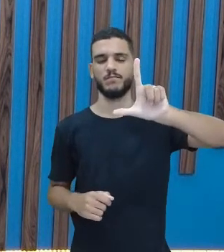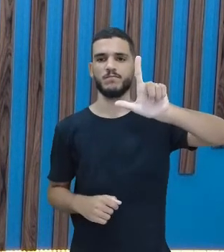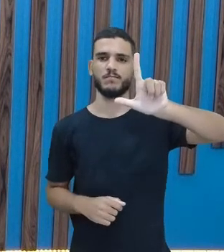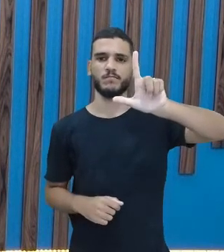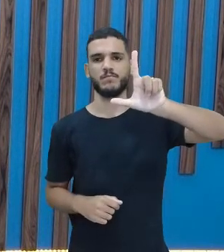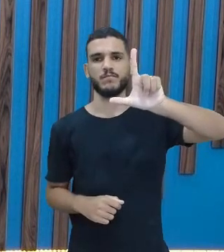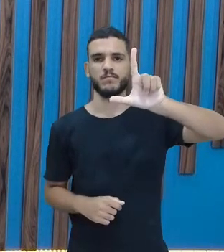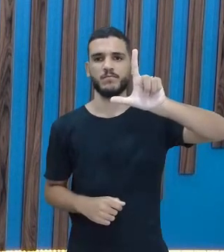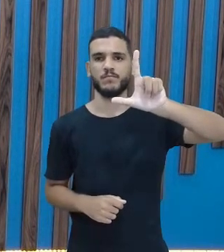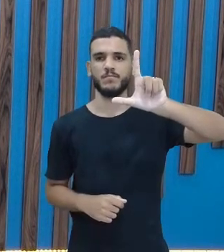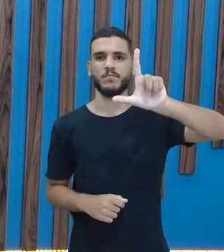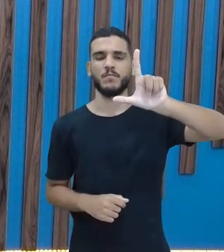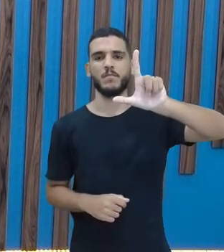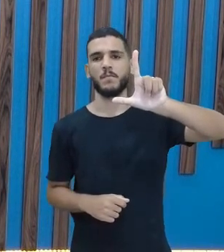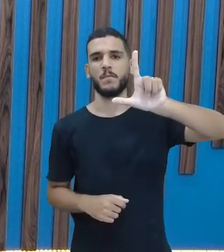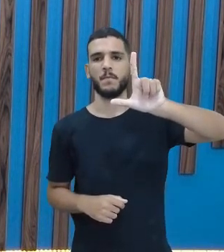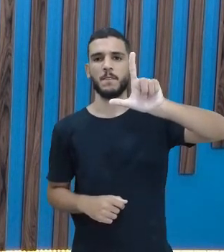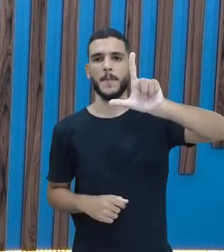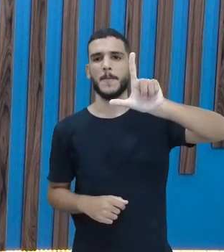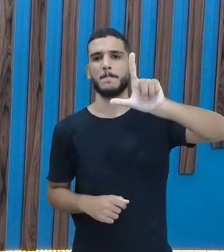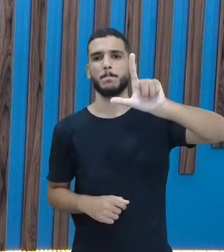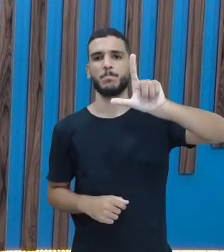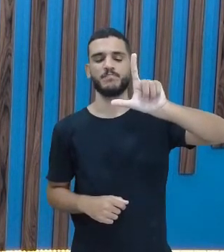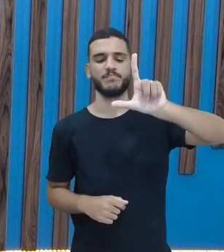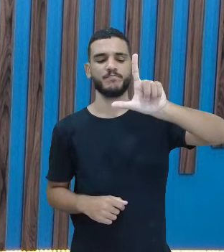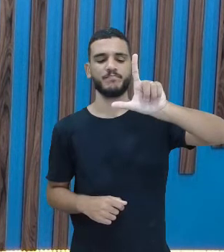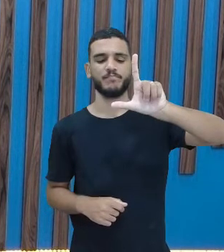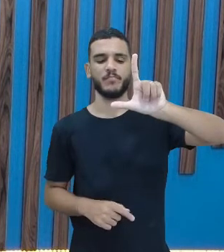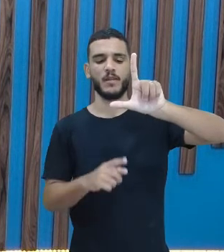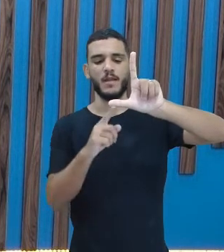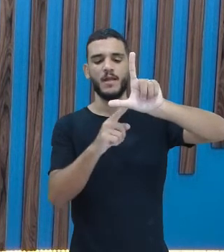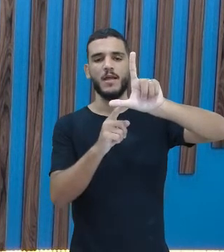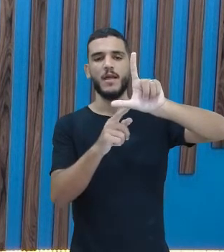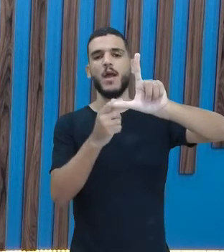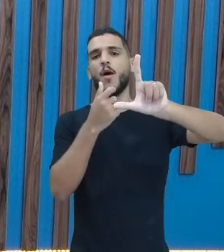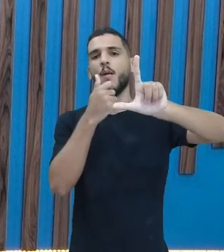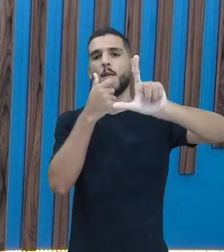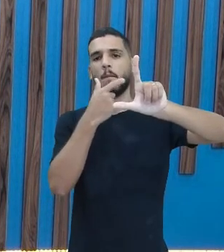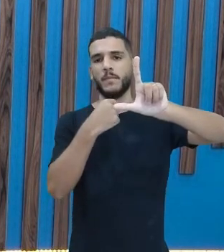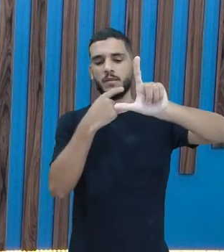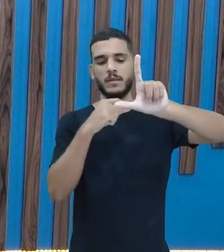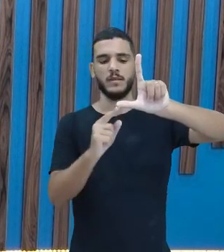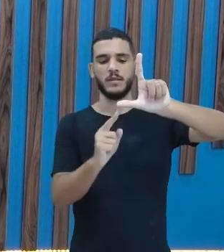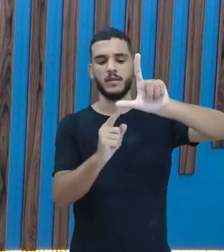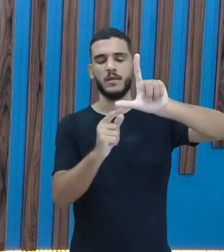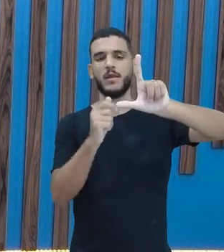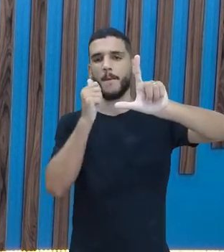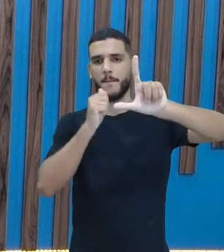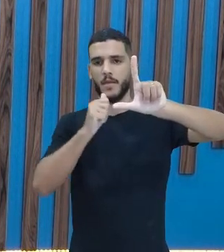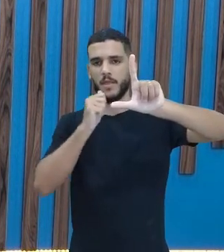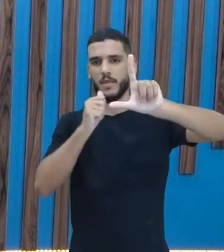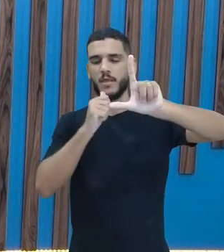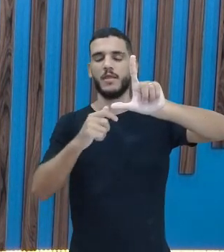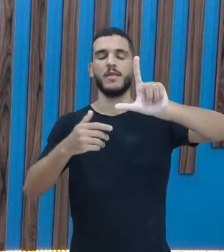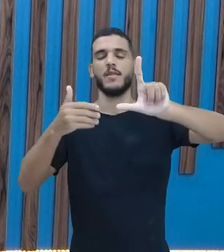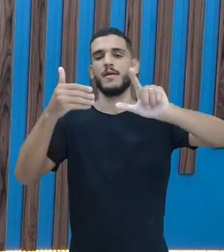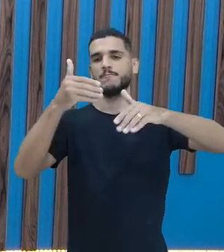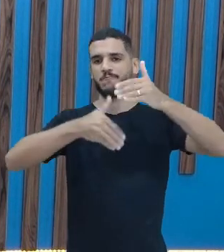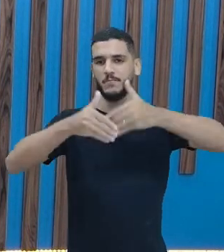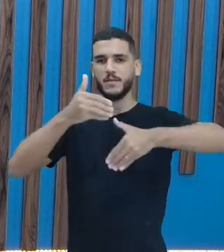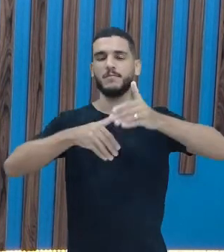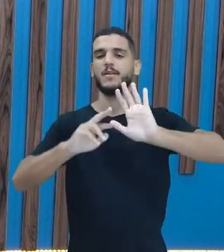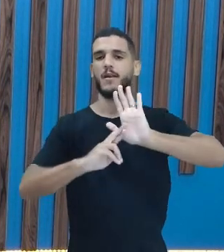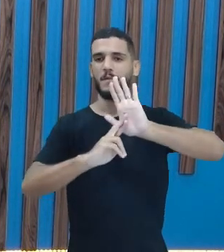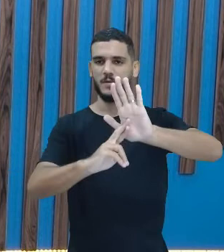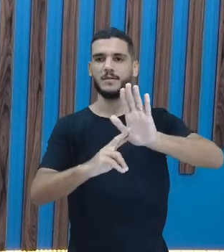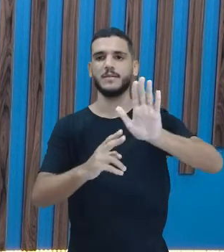aqui eu coloquei o menino e a menina que participaram,